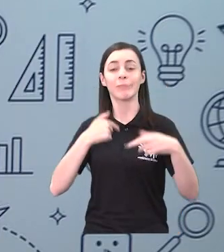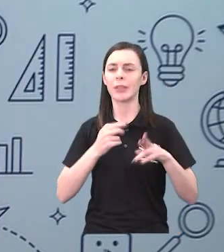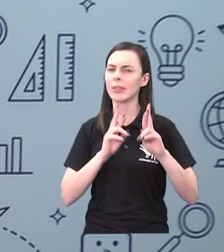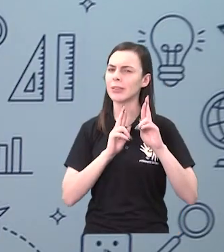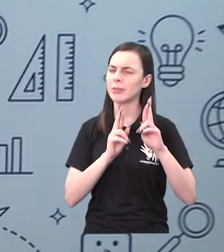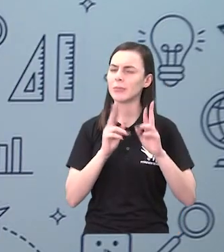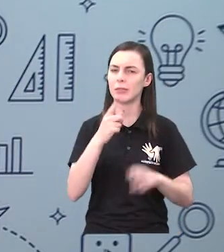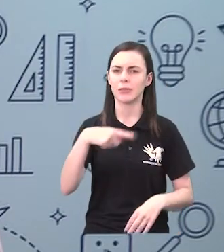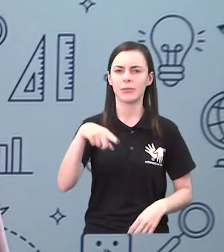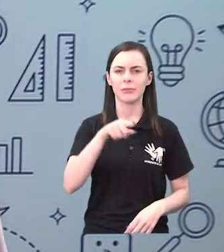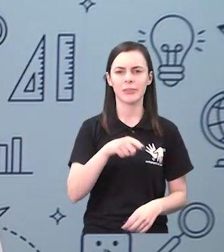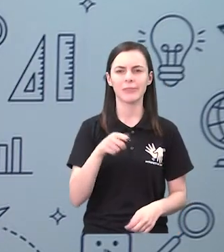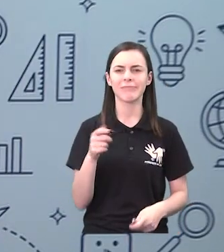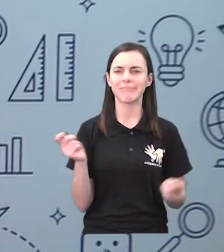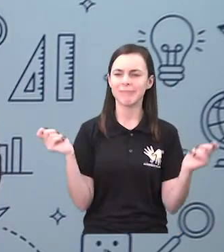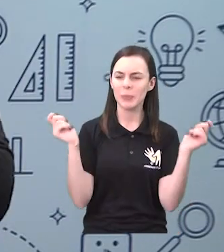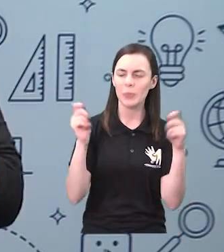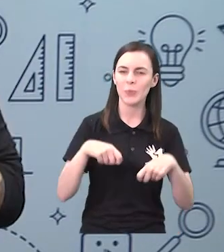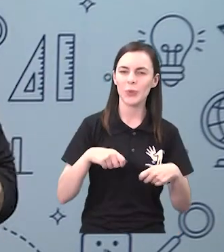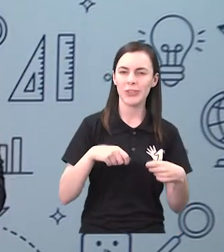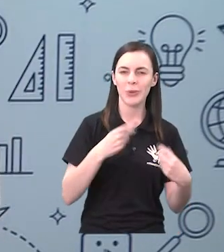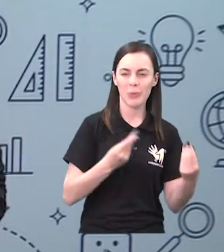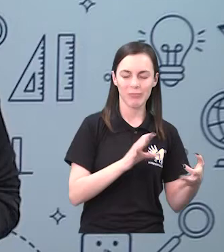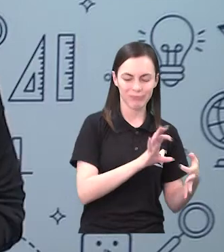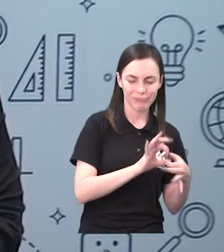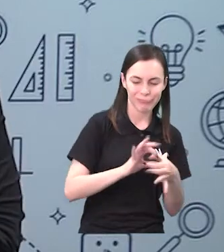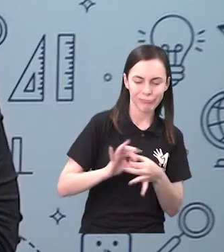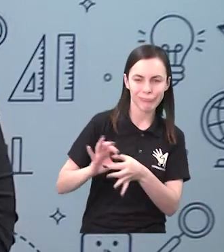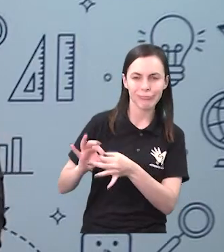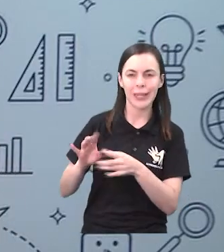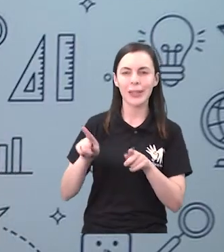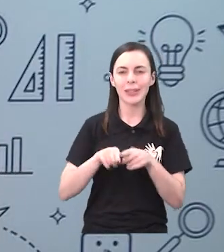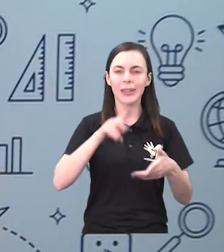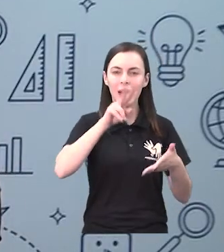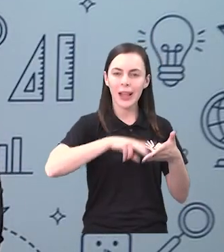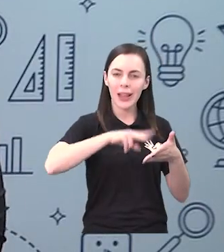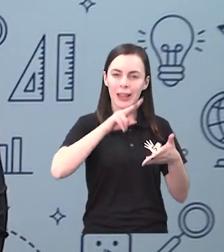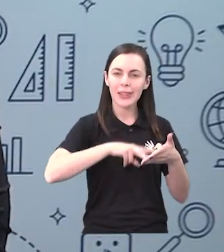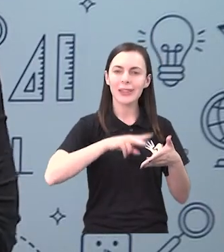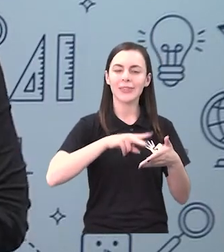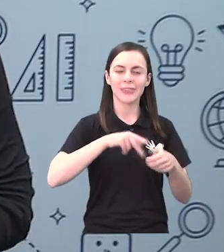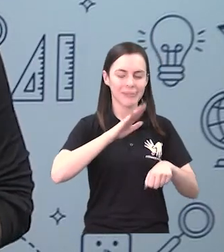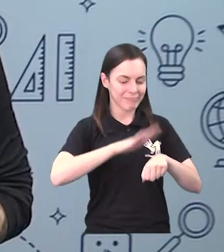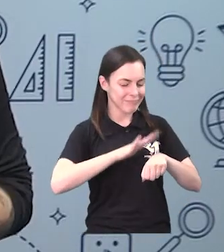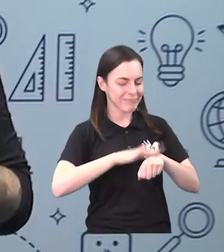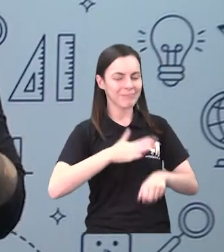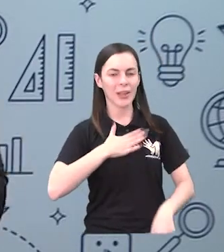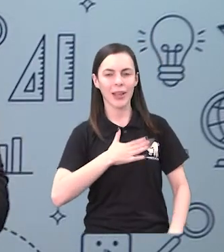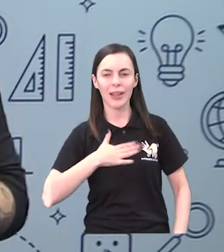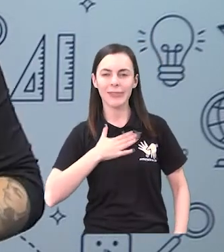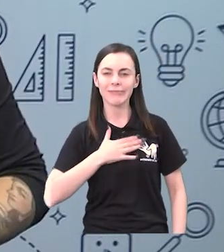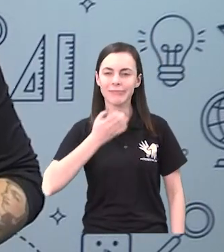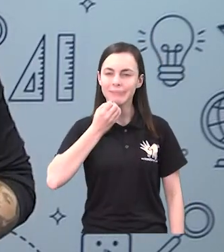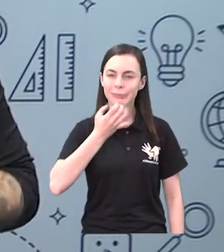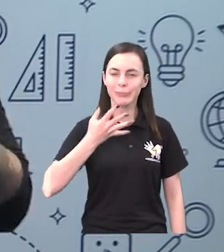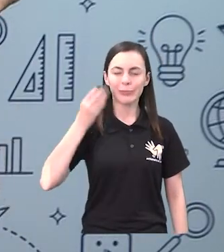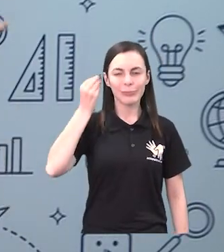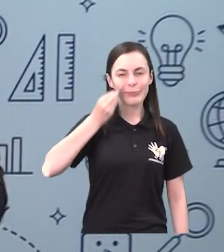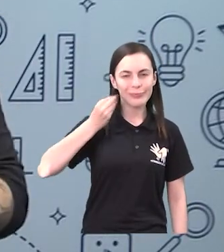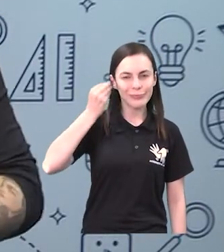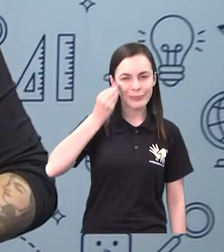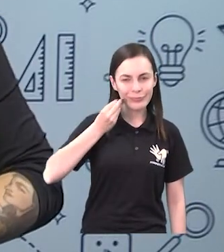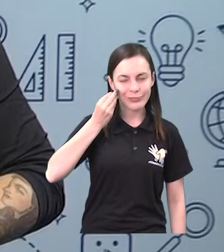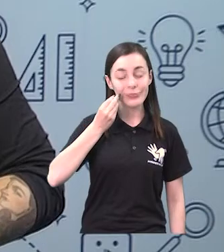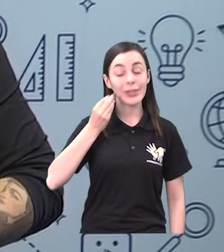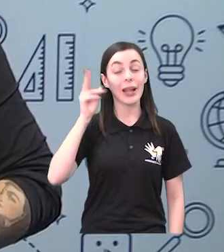mais espero que você tenha conseguido fazer várias conexões que essa leitura tenha te trazo bons momentos